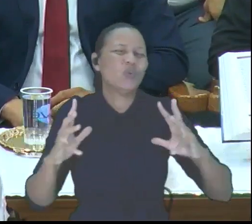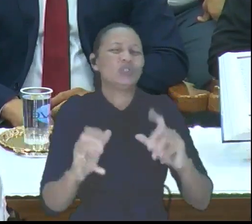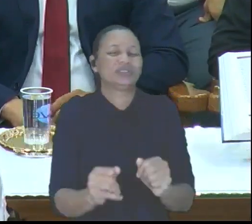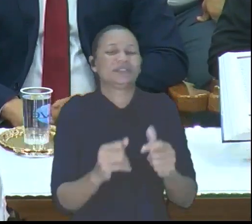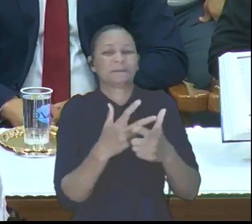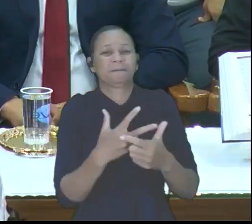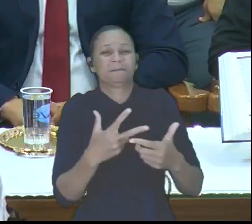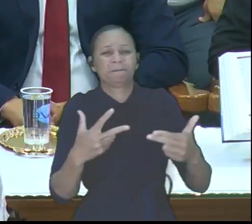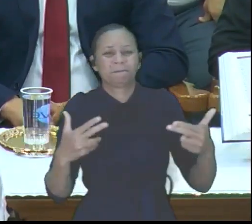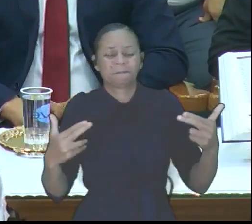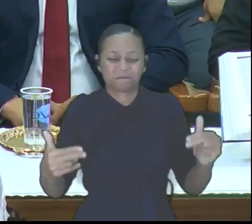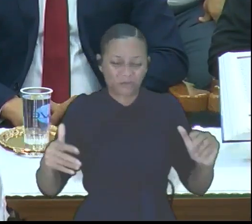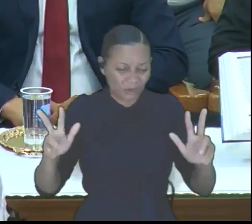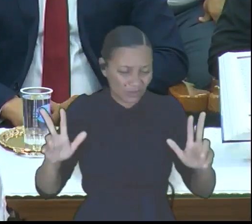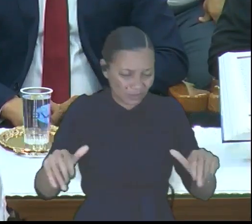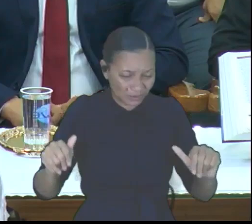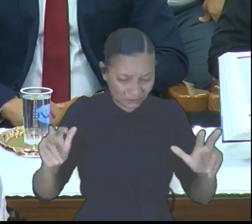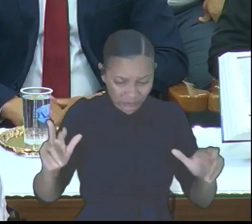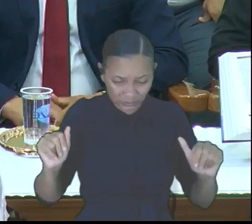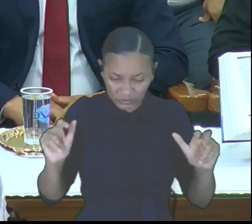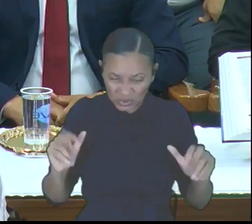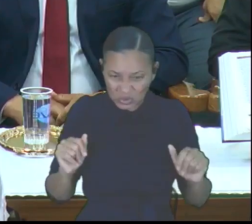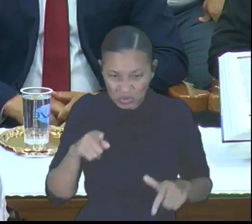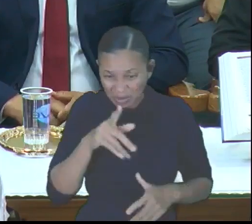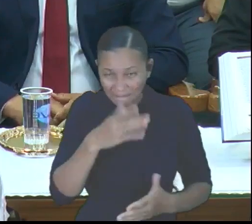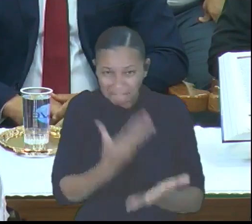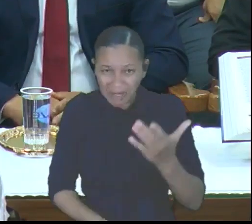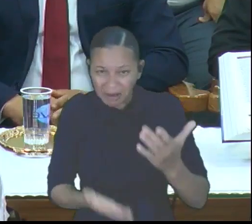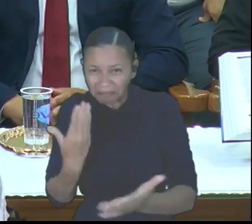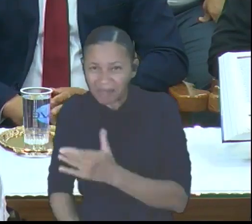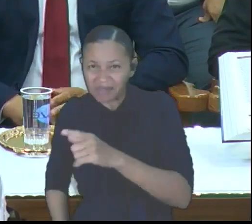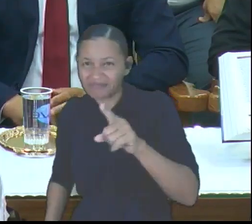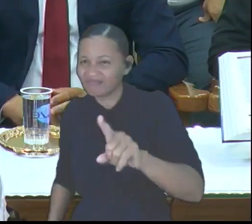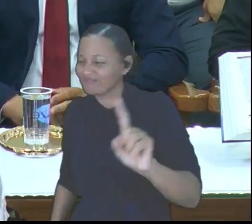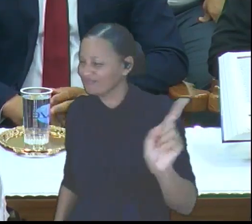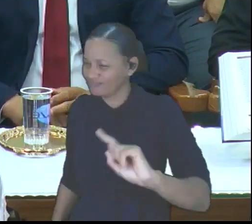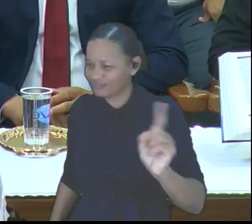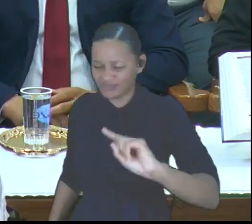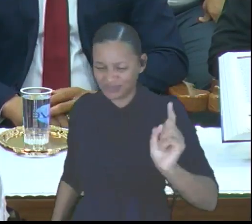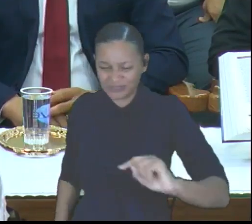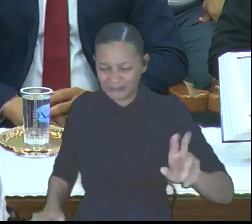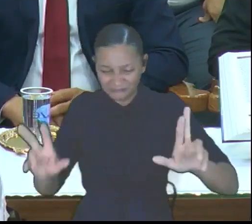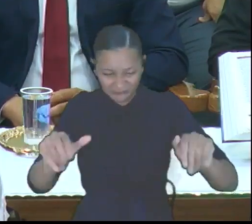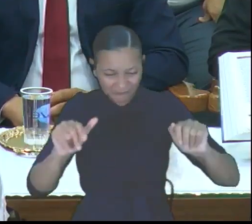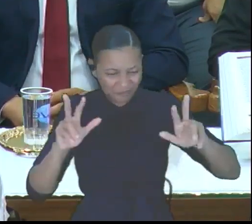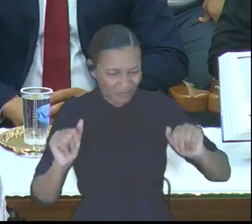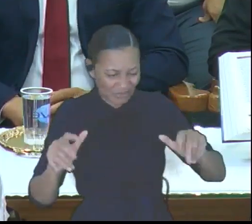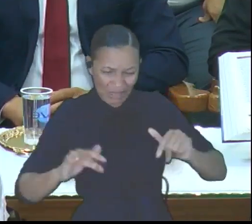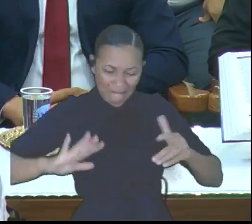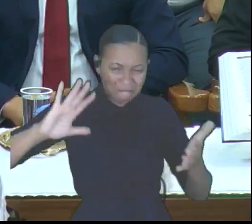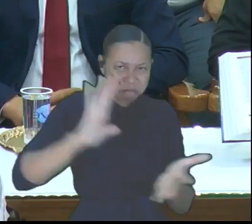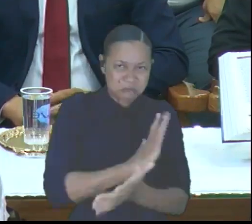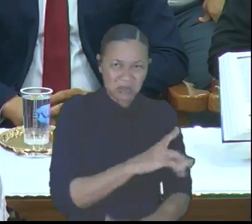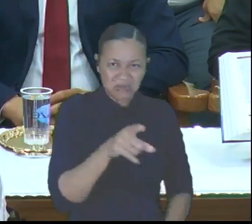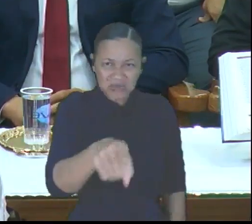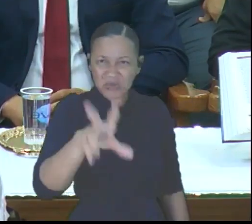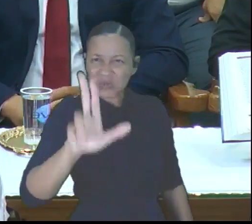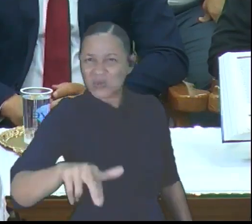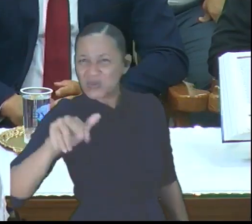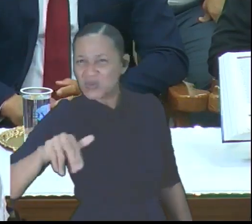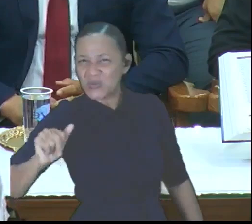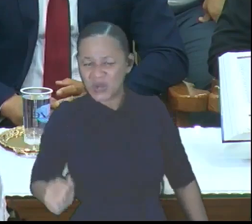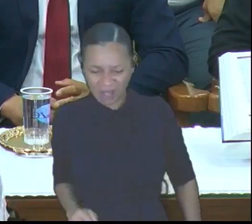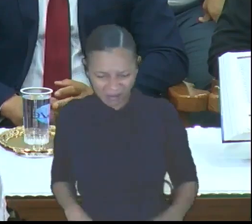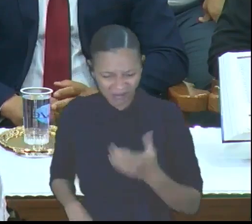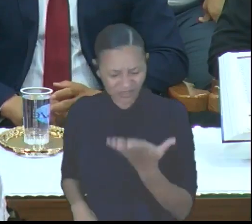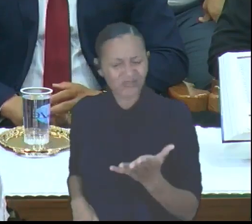contribuem. E nunca será para a sua derrota, nunca será para a sua destruição,